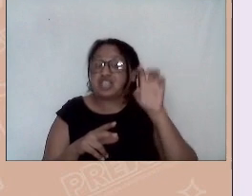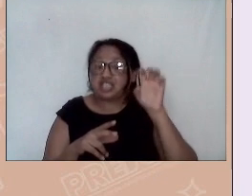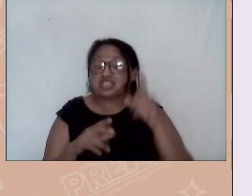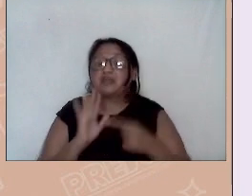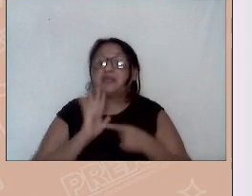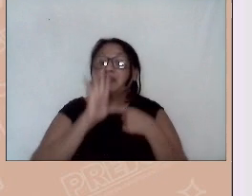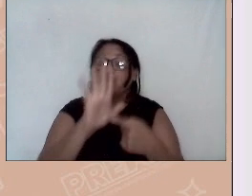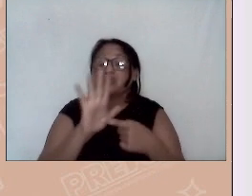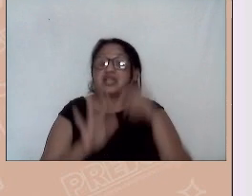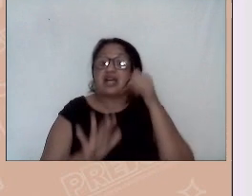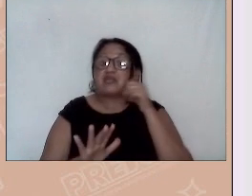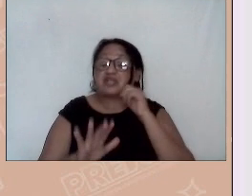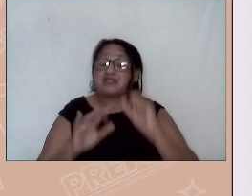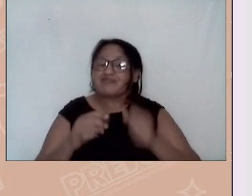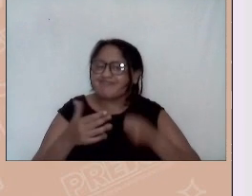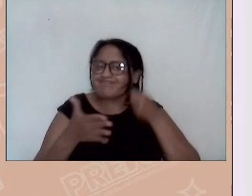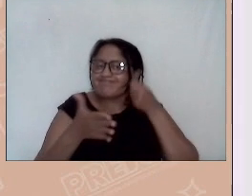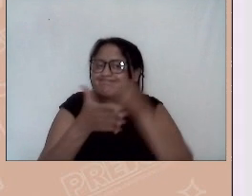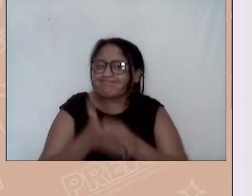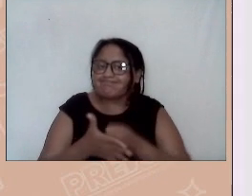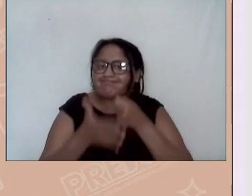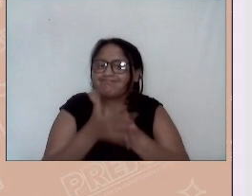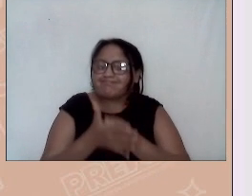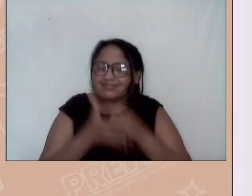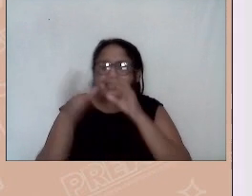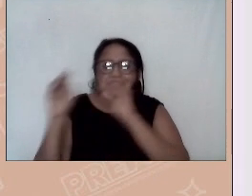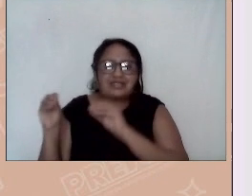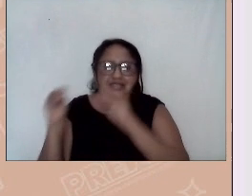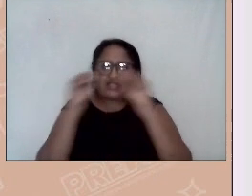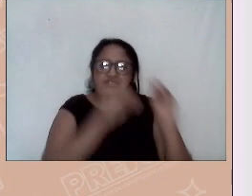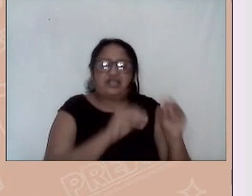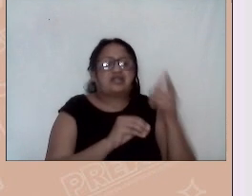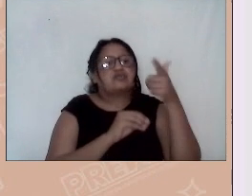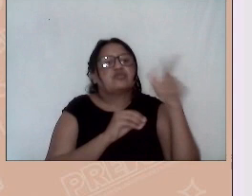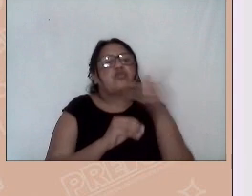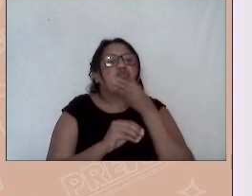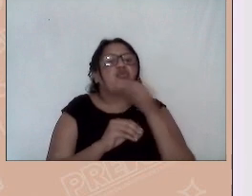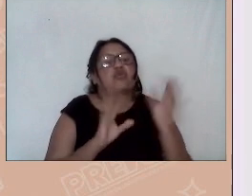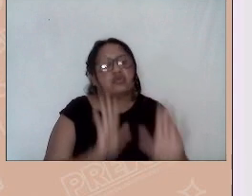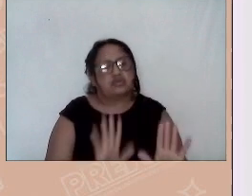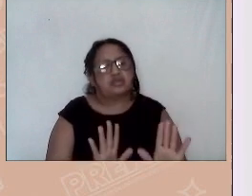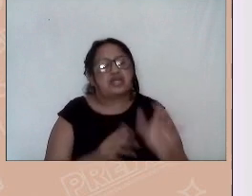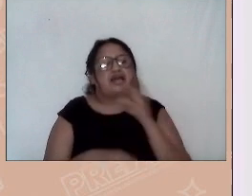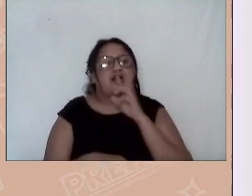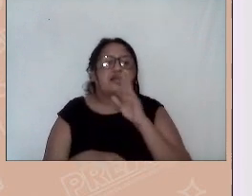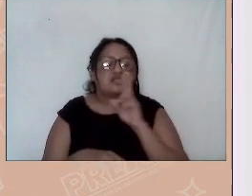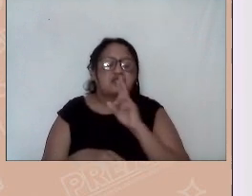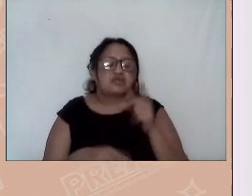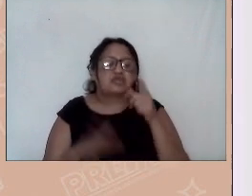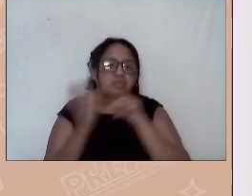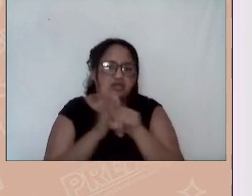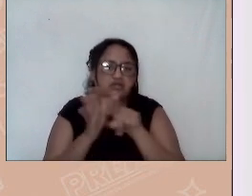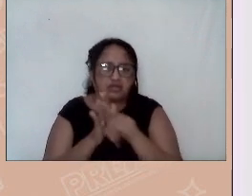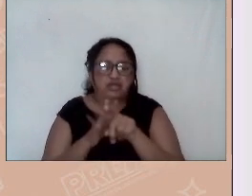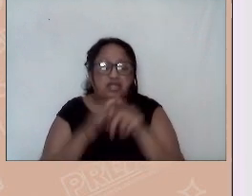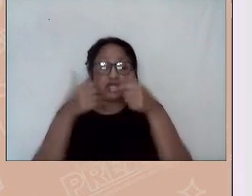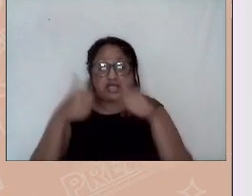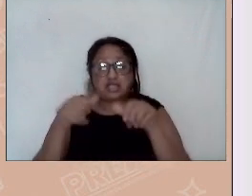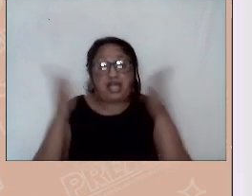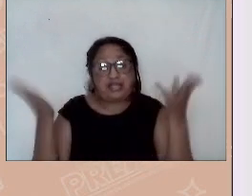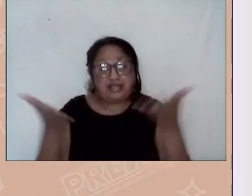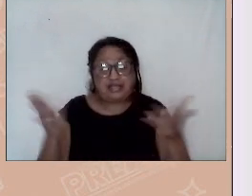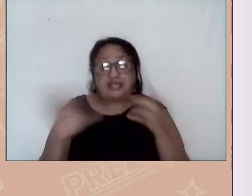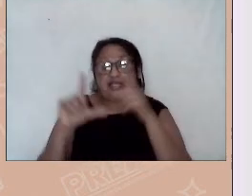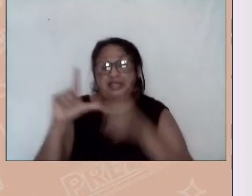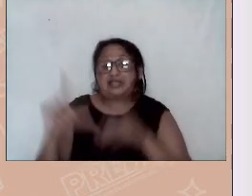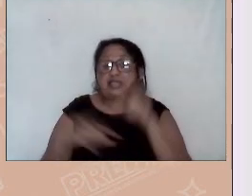da mulher sendo reprimida sendo levada por um homem tá então a resposta da nossa questão está aqui na letra